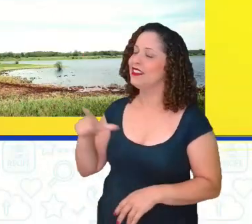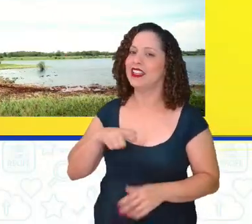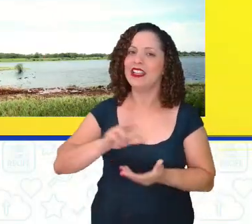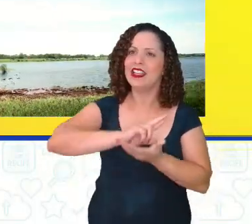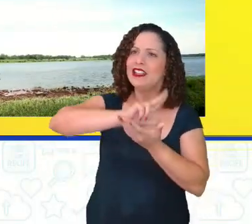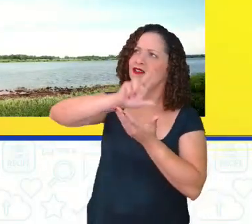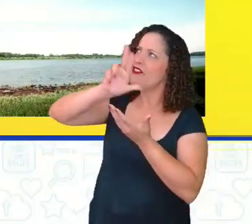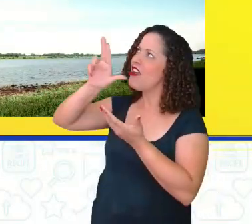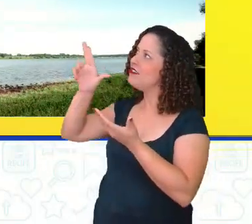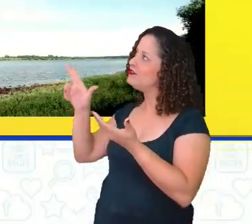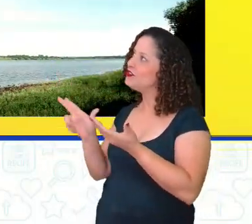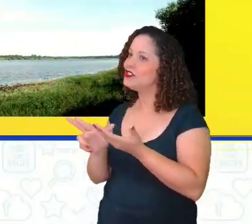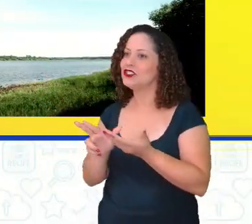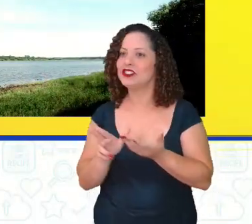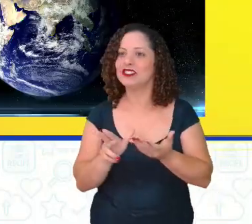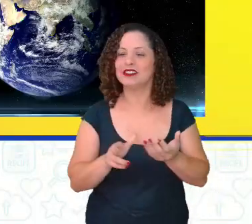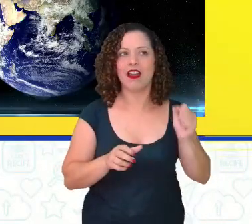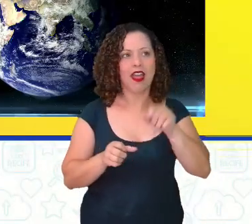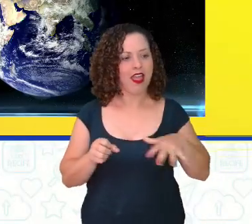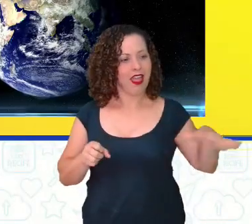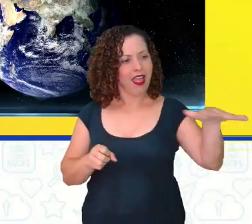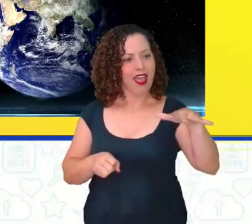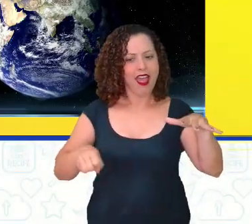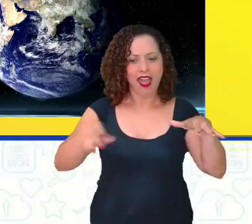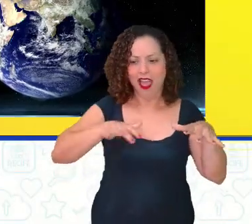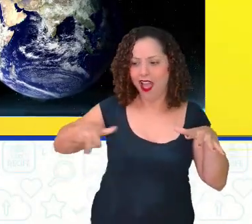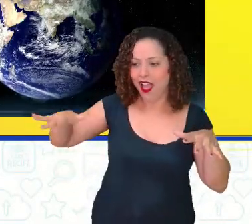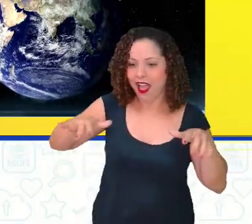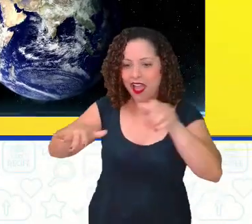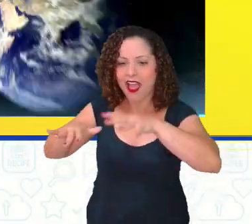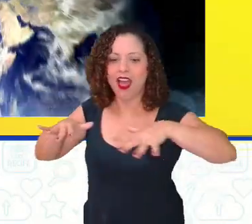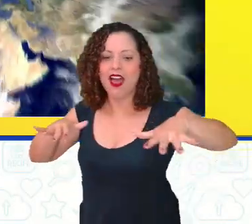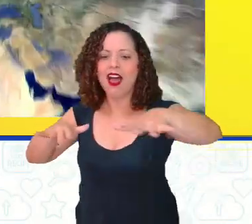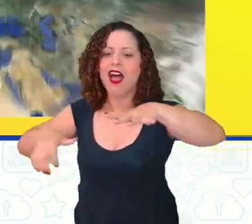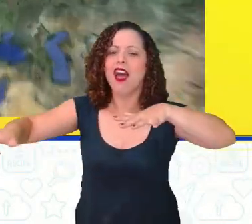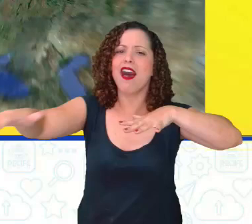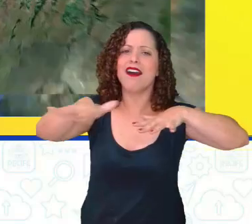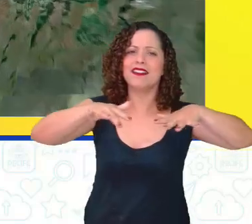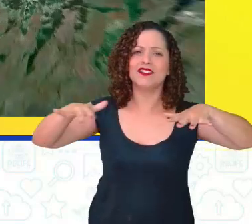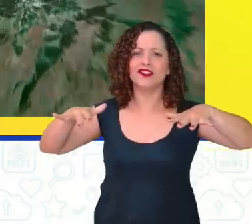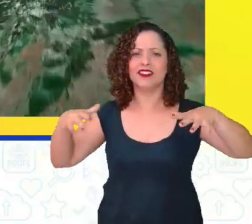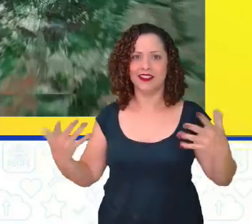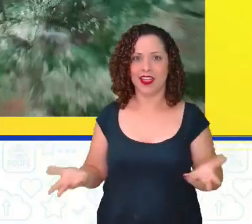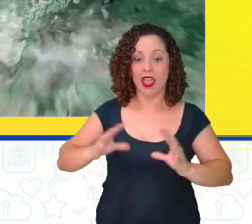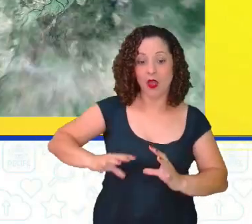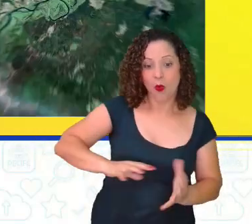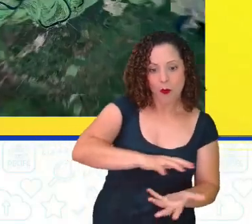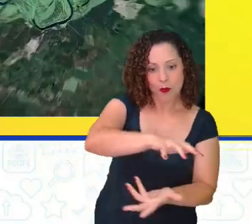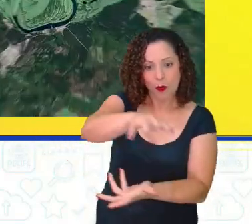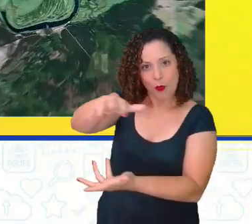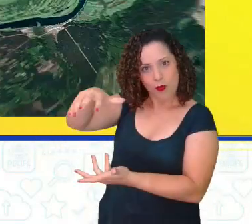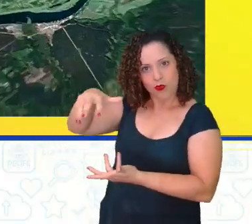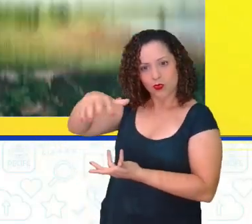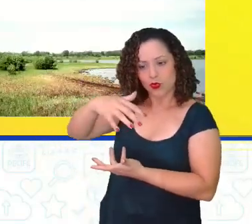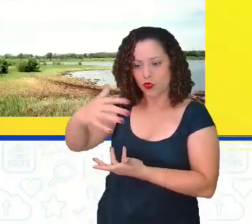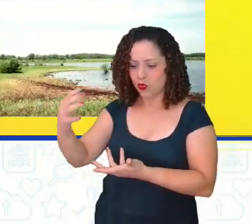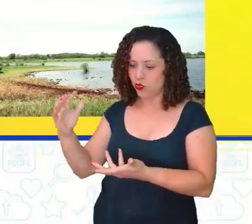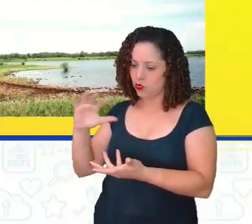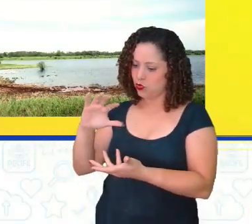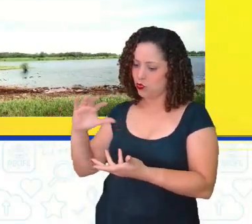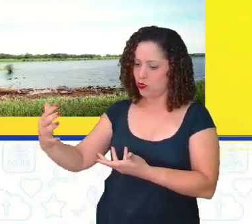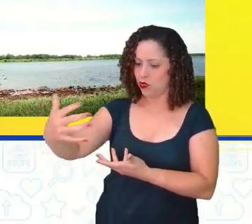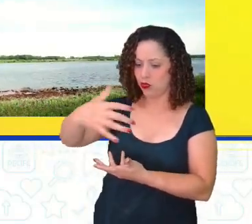espaços. Eu vou até dar uma voltadazinha aqui, professor. Não, já tá, né? O vídeo já tá. Já tá aí. Não é verdade. É o vídeo, né? Você vê aqui o